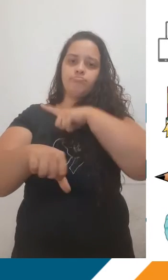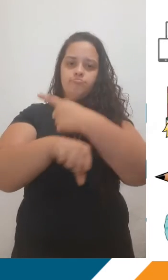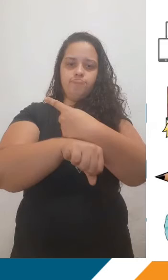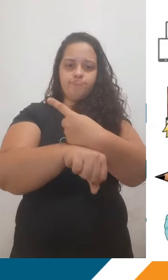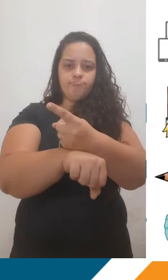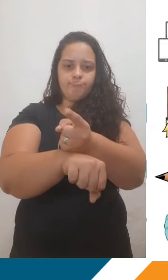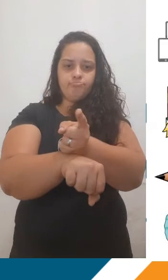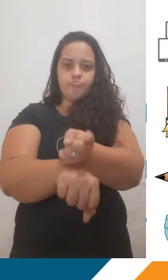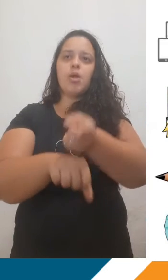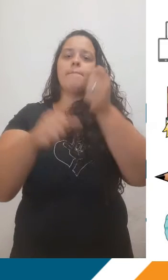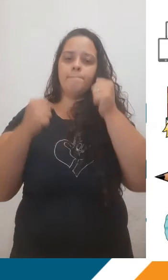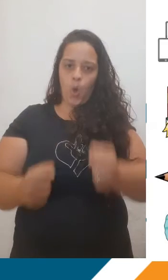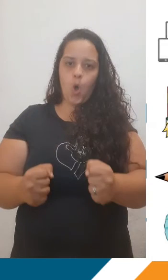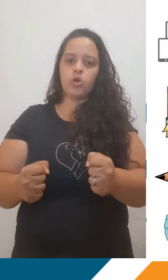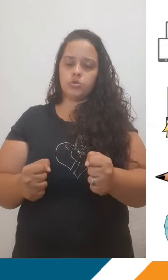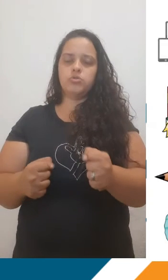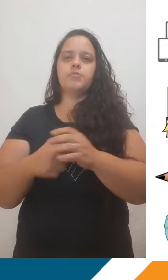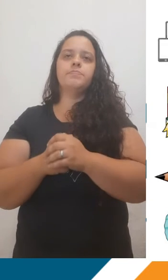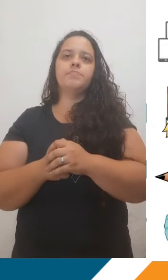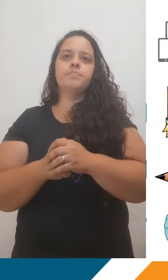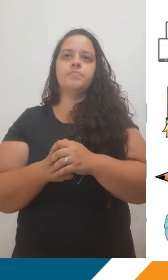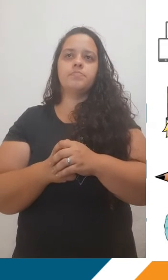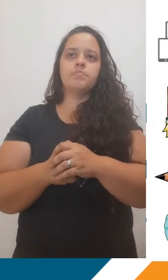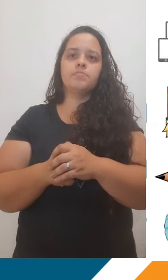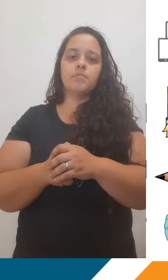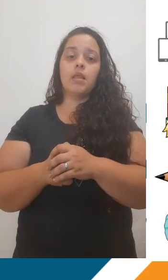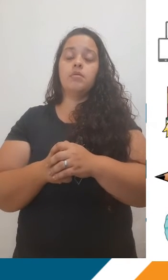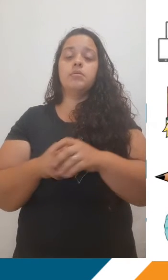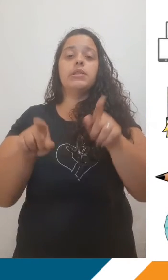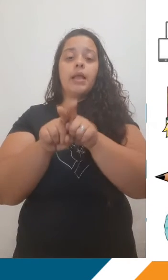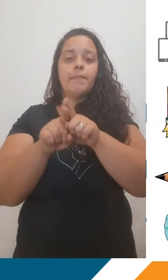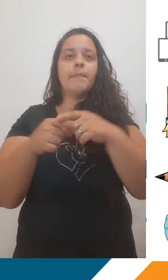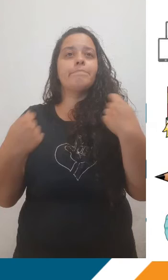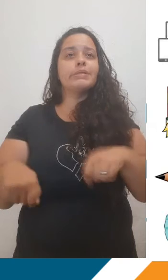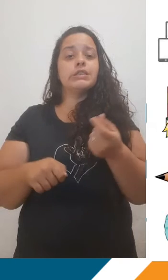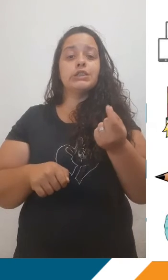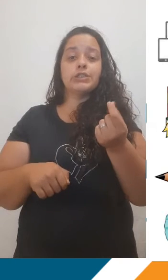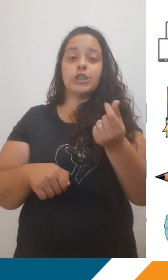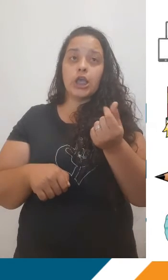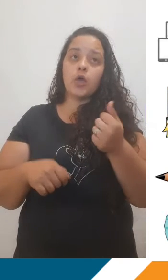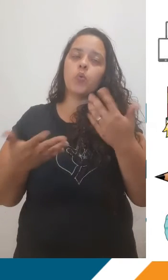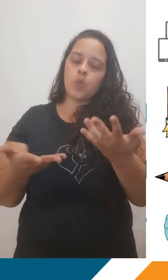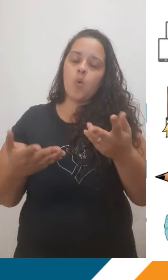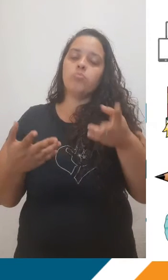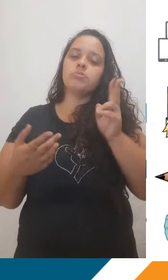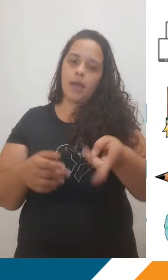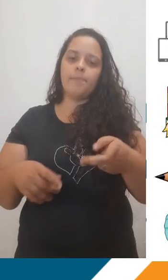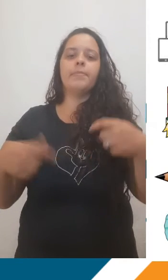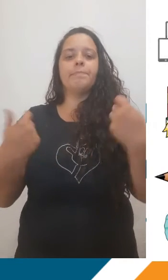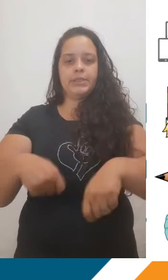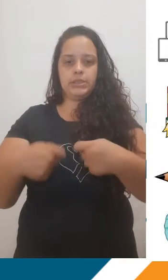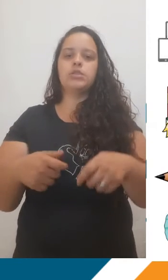analógico é permitido. Como vimos no dia da prova, precisaremos levar um pouco de dinheiro. Então, é claro que o